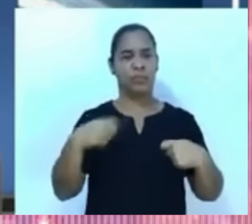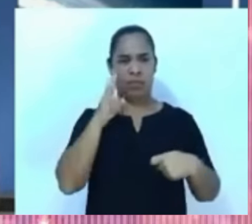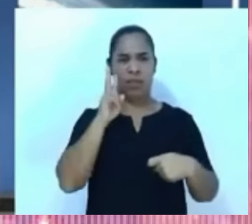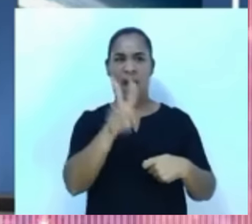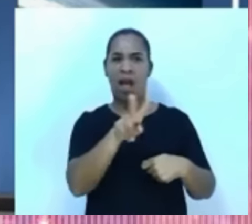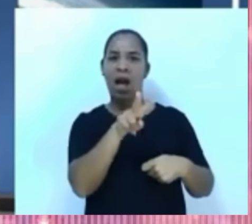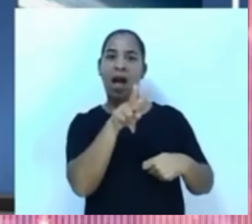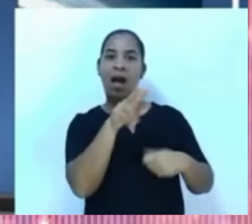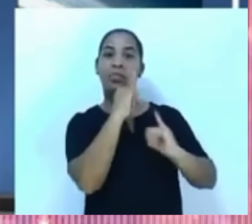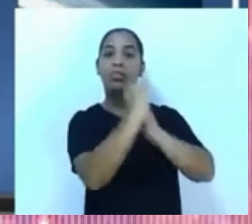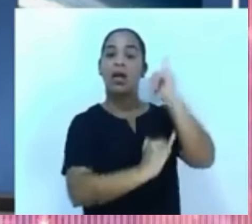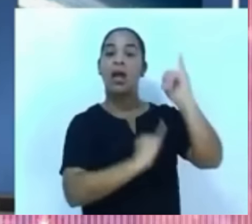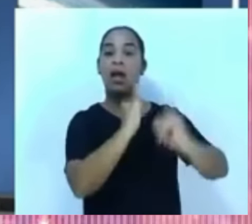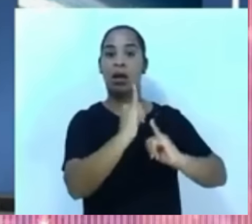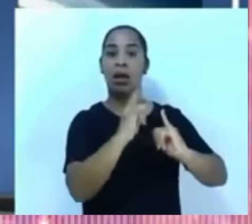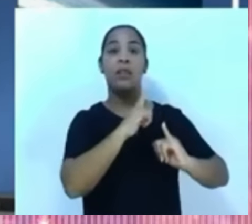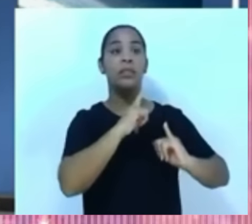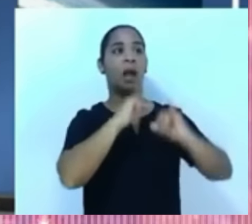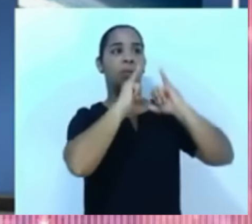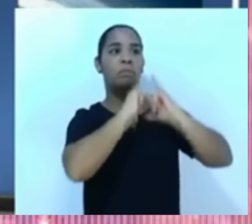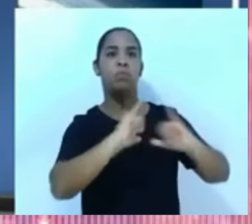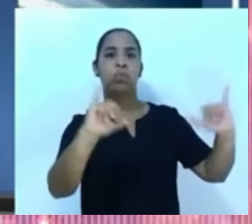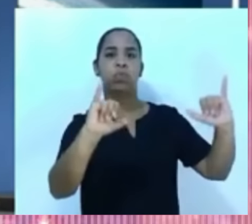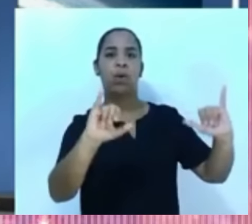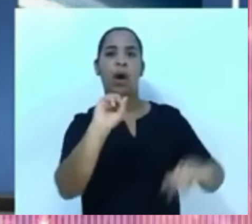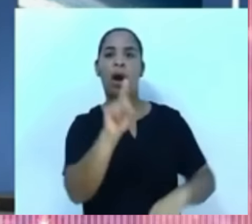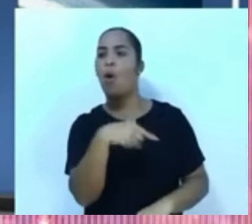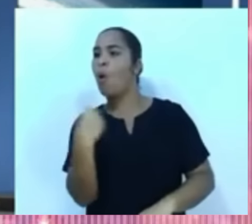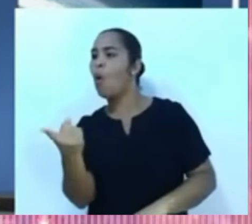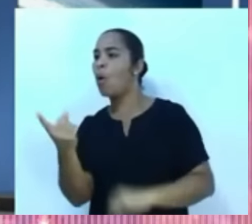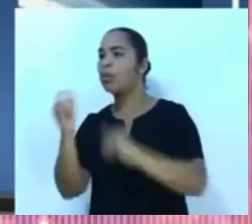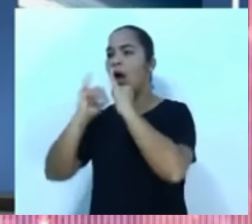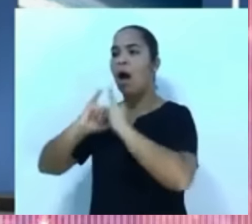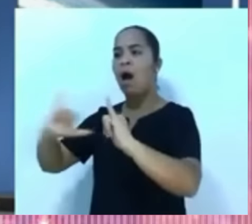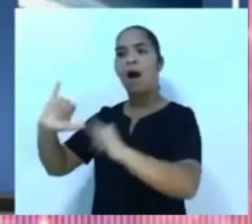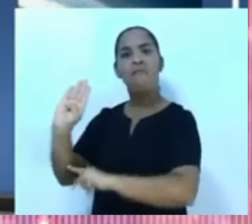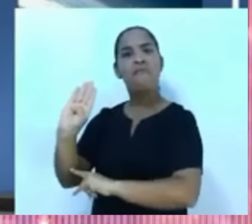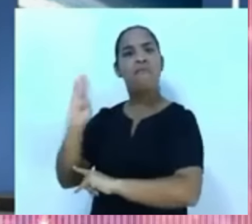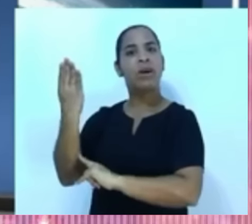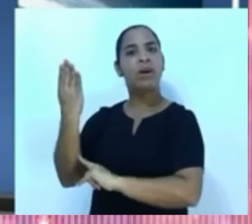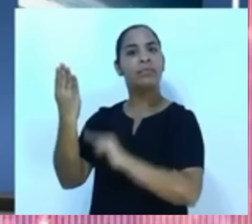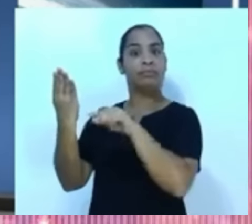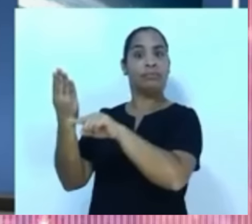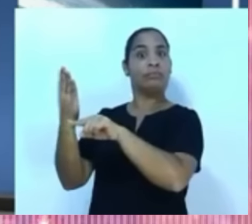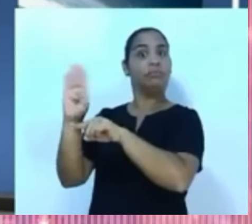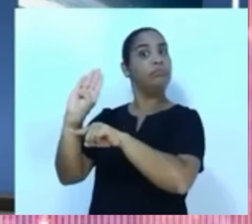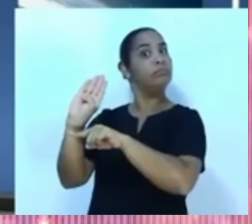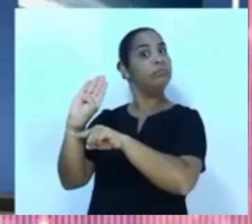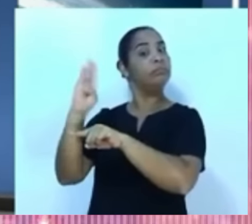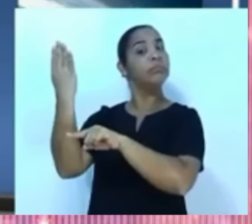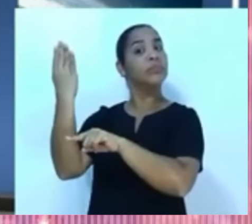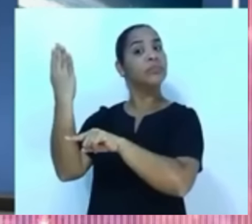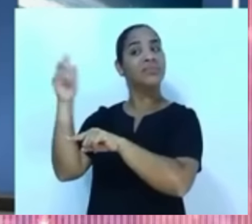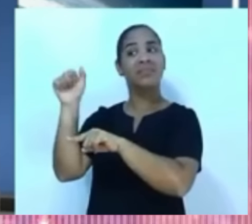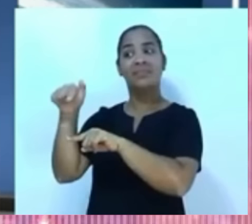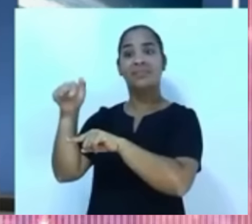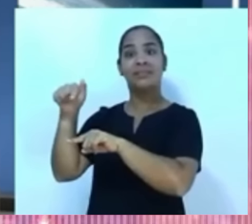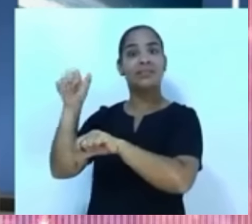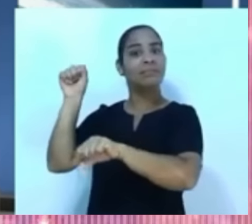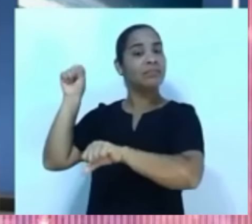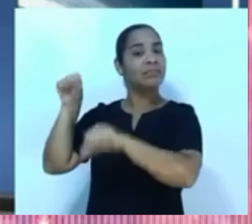notícia legítima e uma fake News os danos que a fake News causam